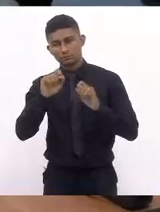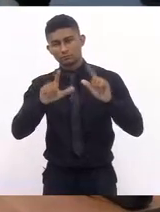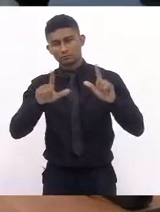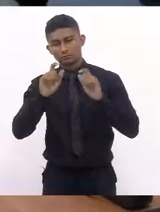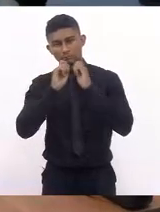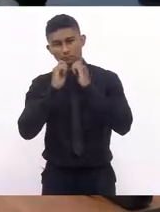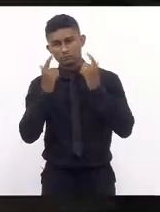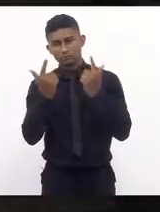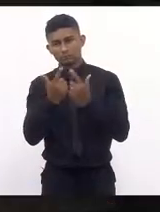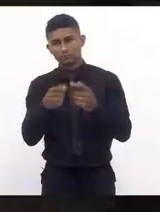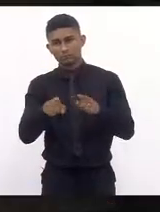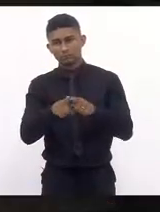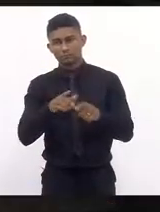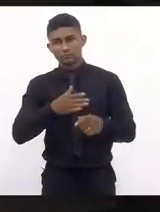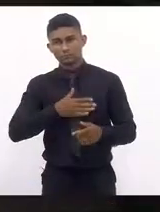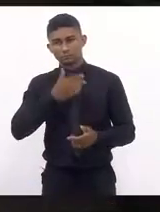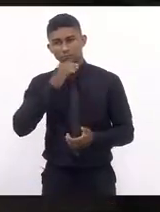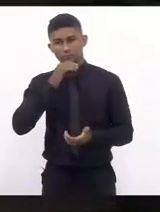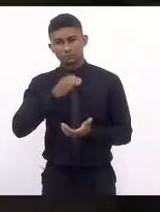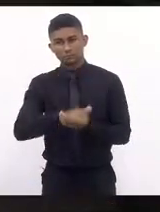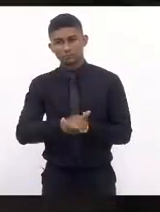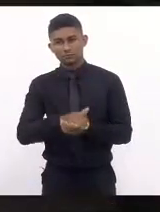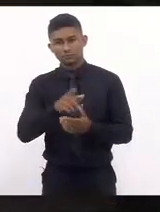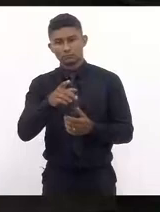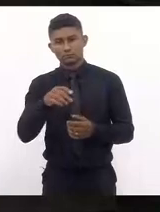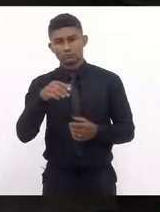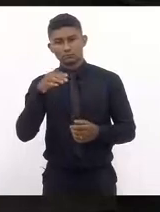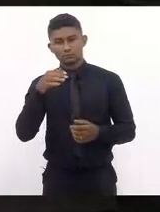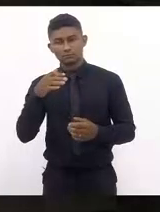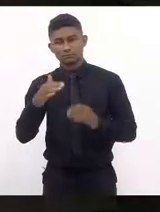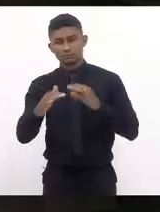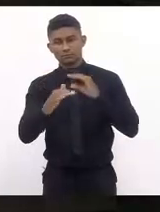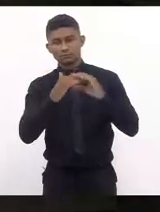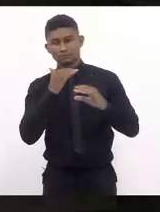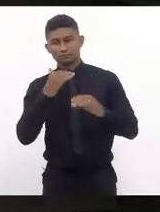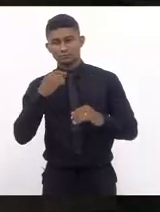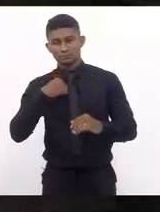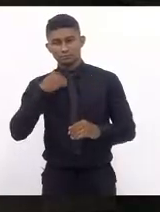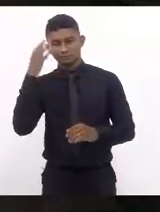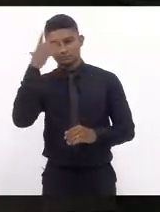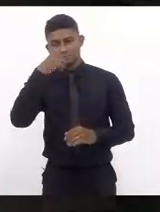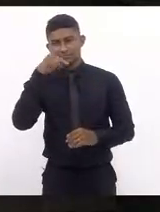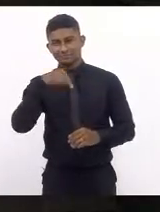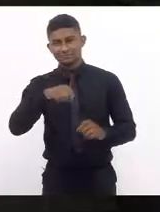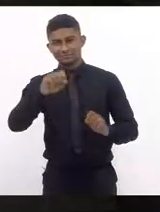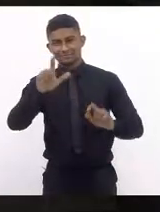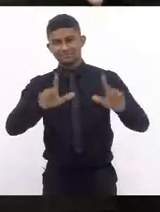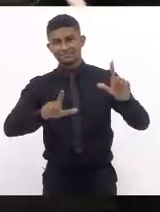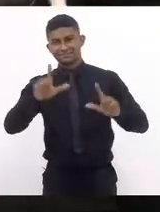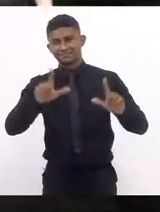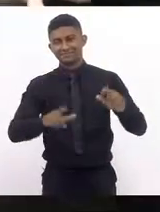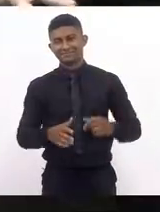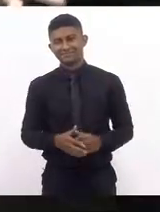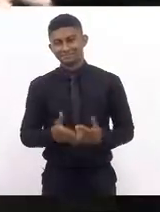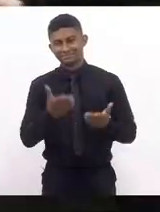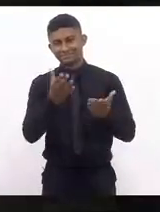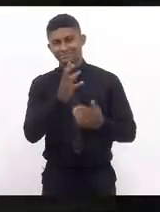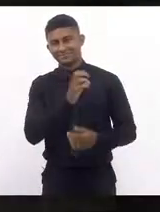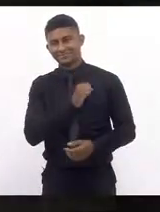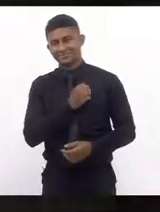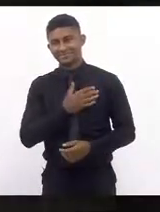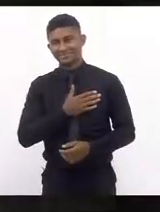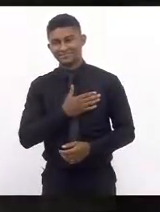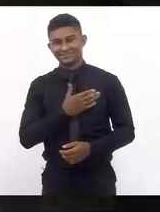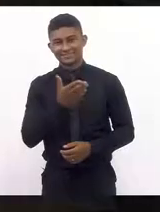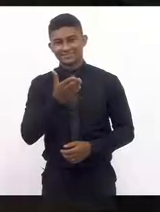meu marido que está me assistindo nesse momento mandou um Zap que disse que eu estou muito bela nesse telão a minha homenagem a você meu amor